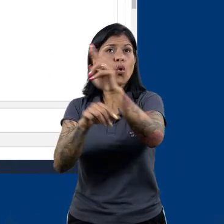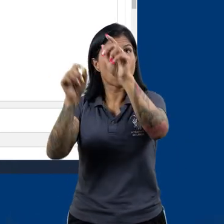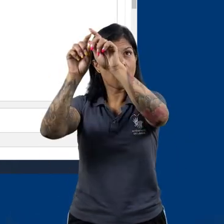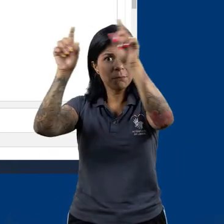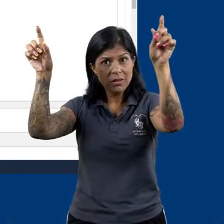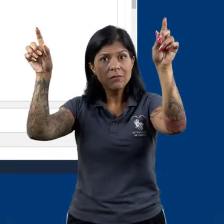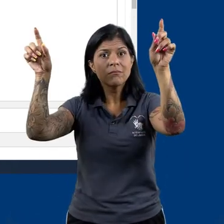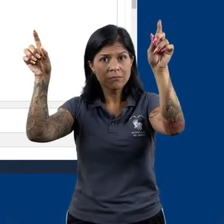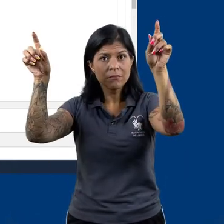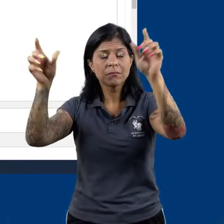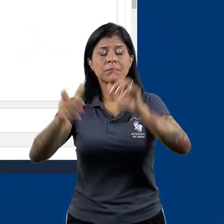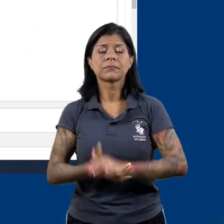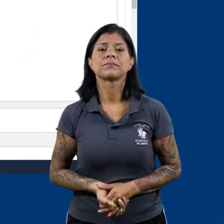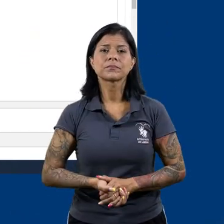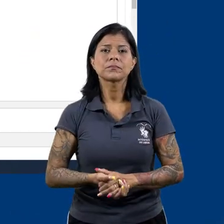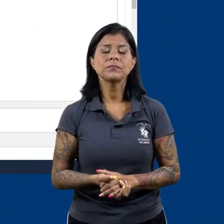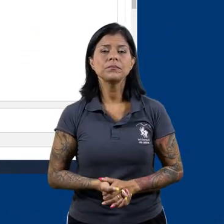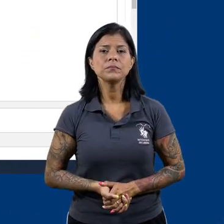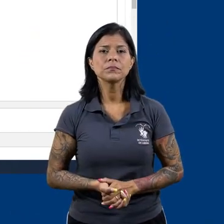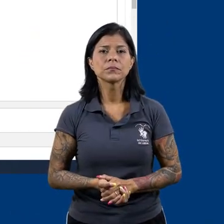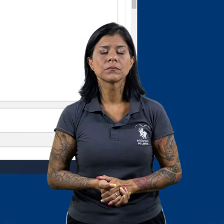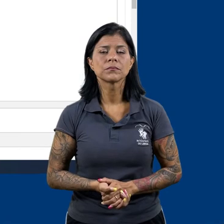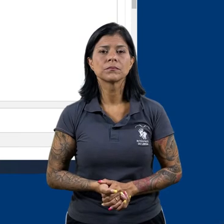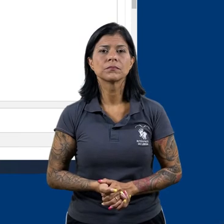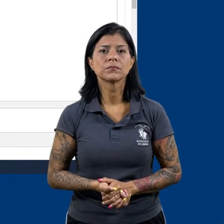desta disciplina em questão